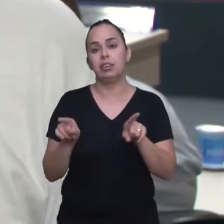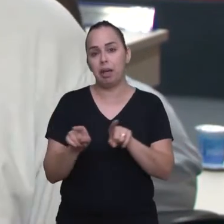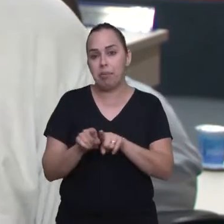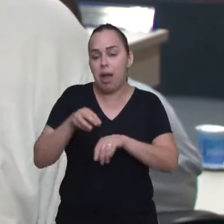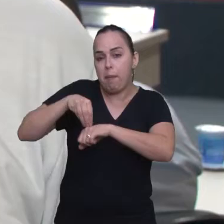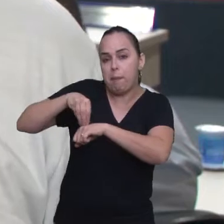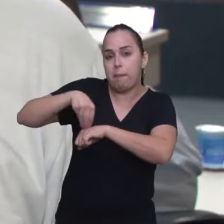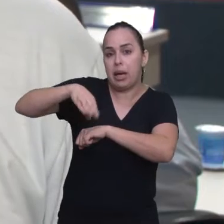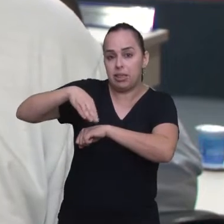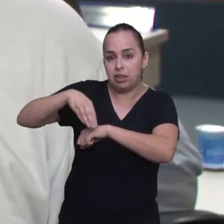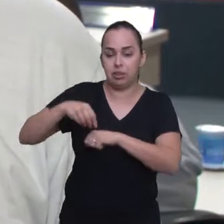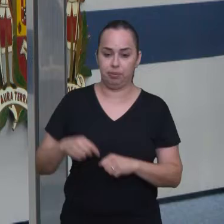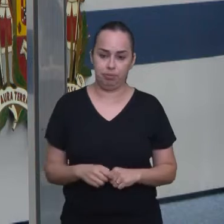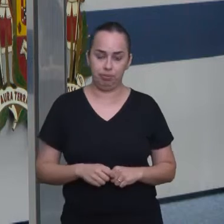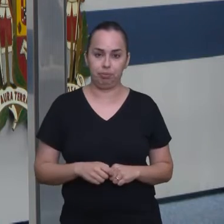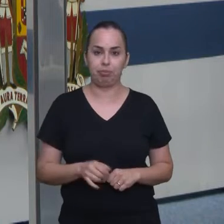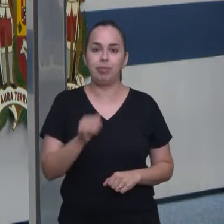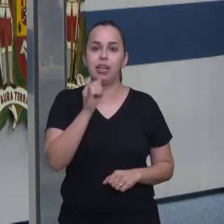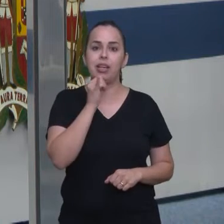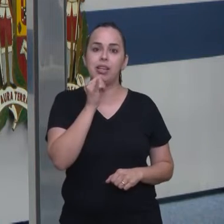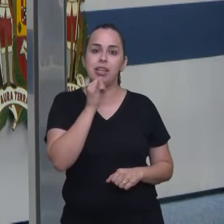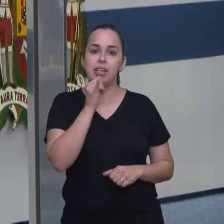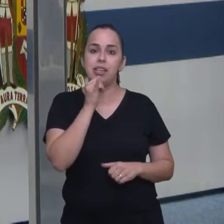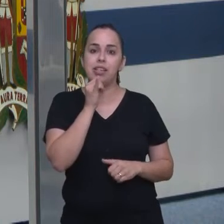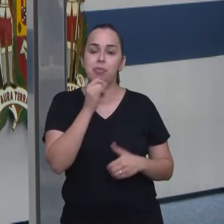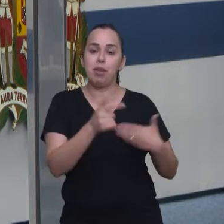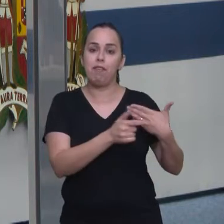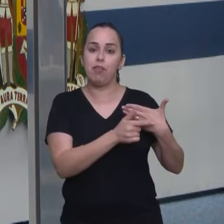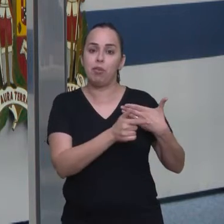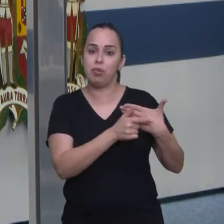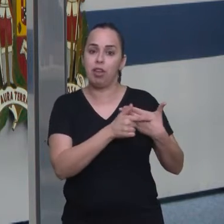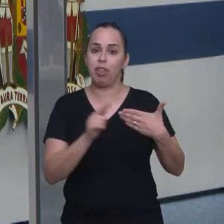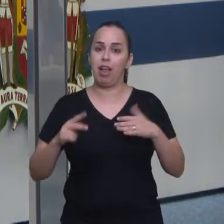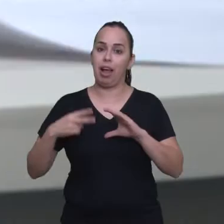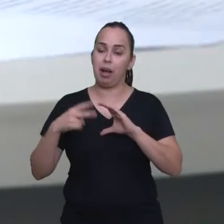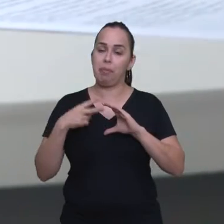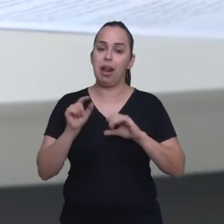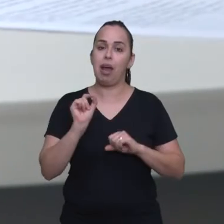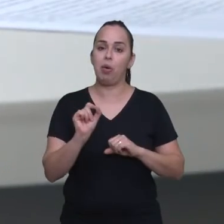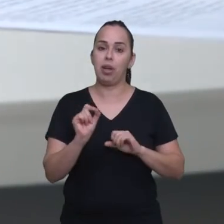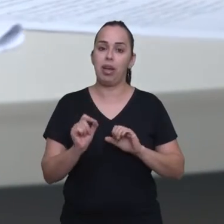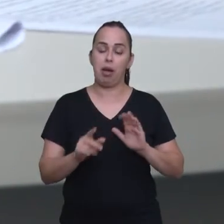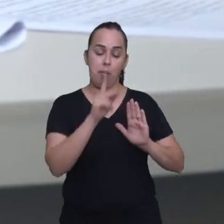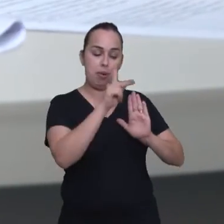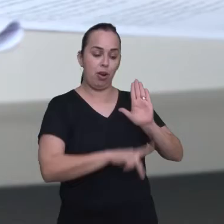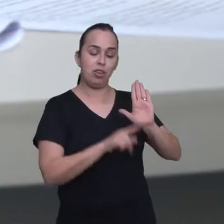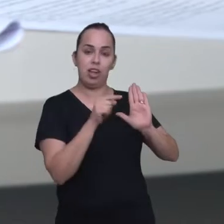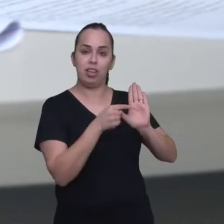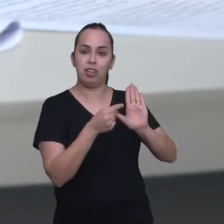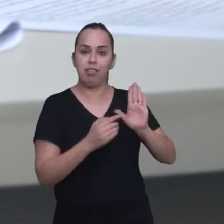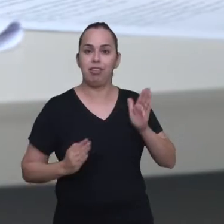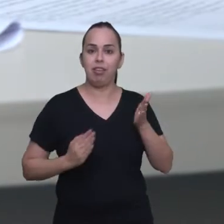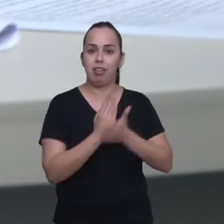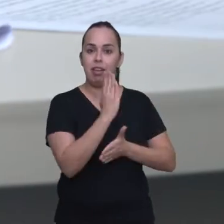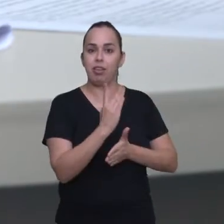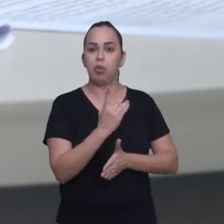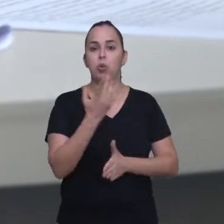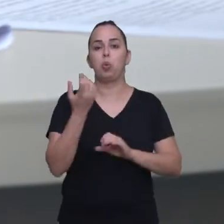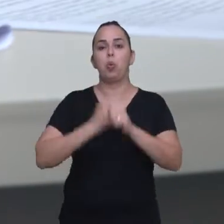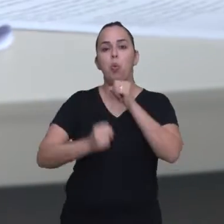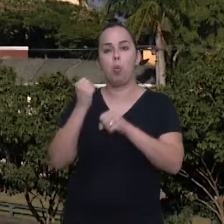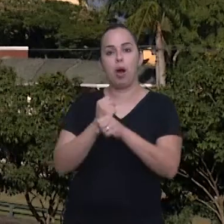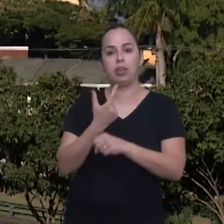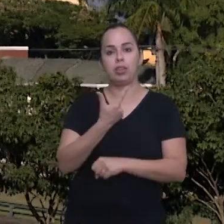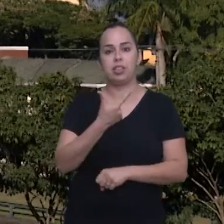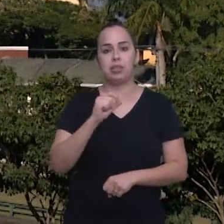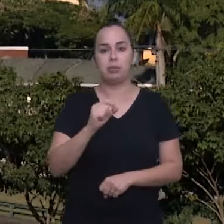essas dicas que a gente pode dar. Um exemplo do papel da Câmara sobre o assunto é a aprovação de um projeto de lei em